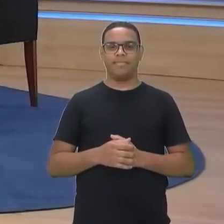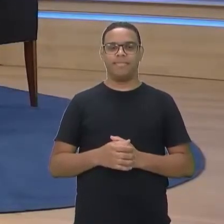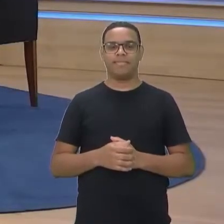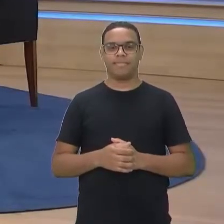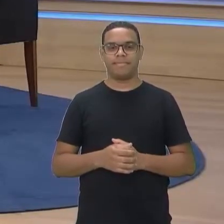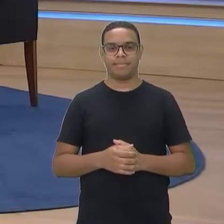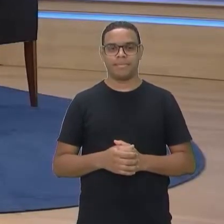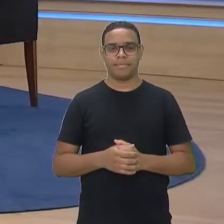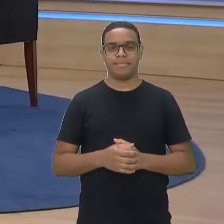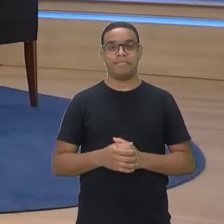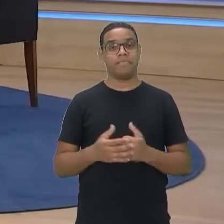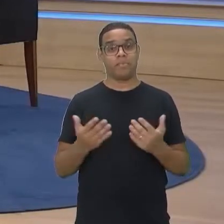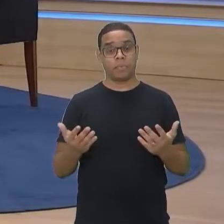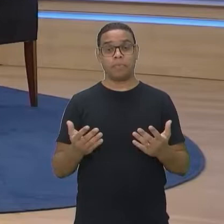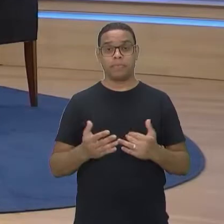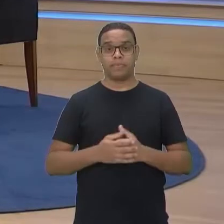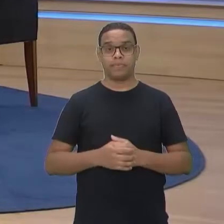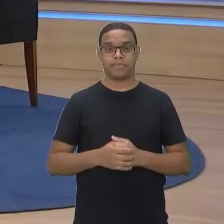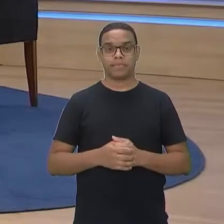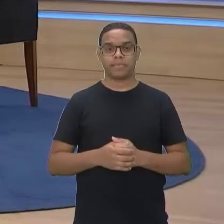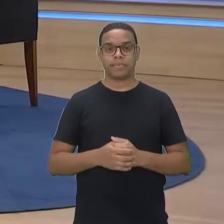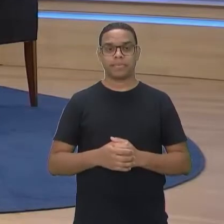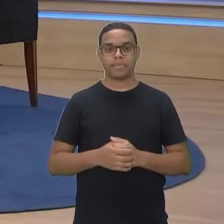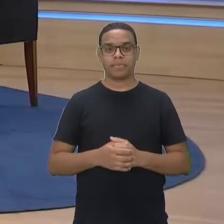Então vamos lá.